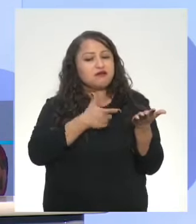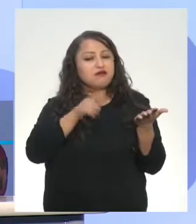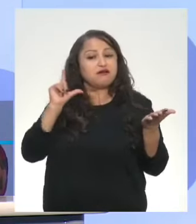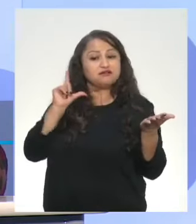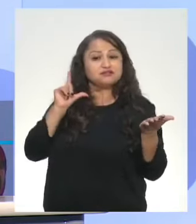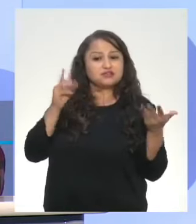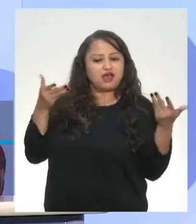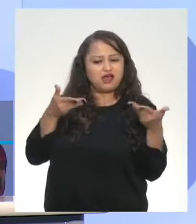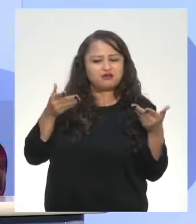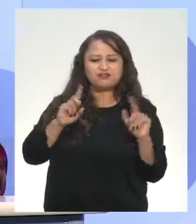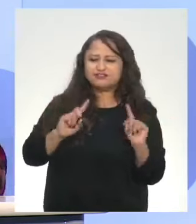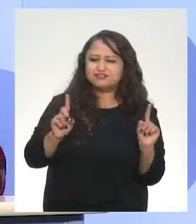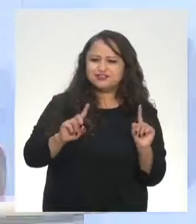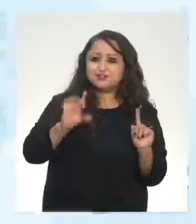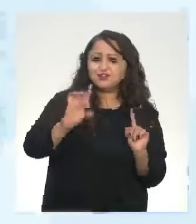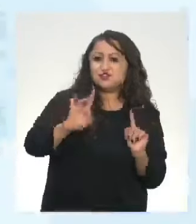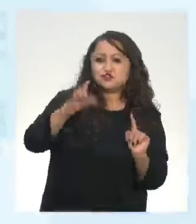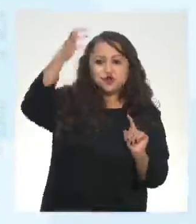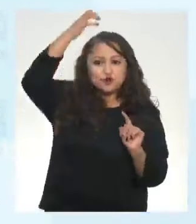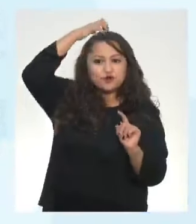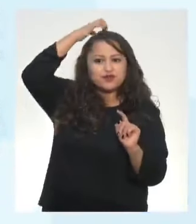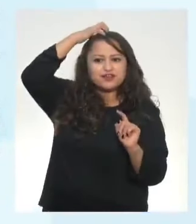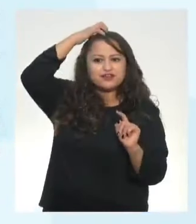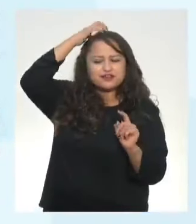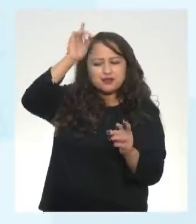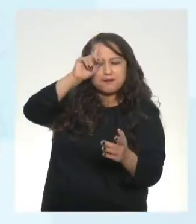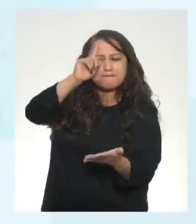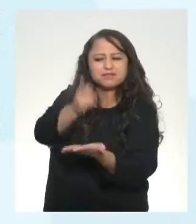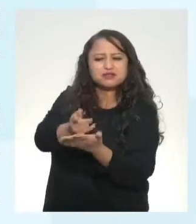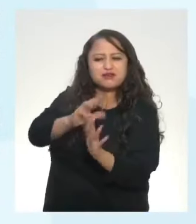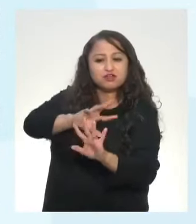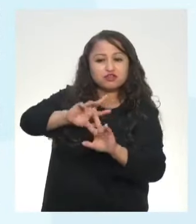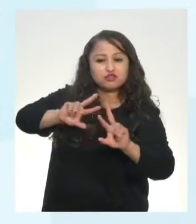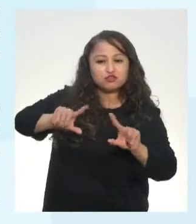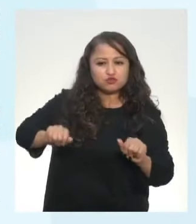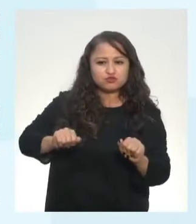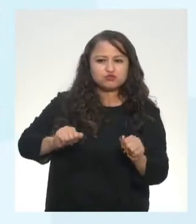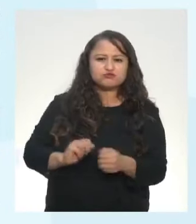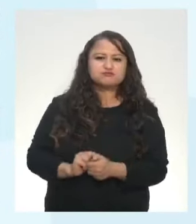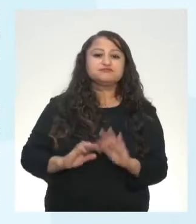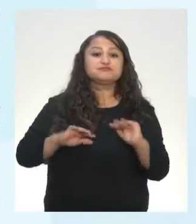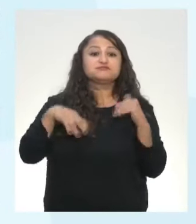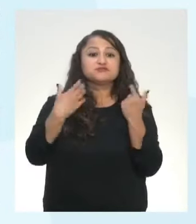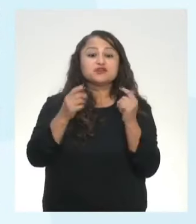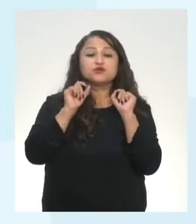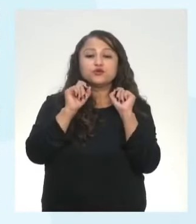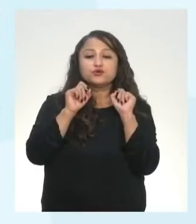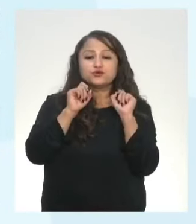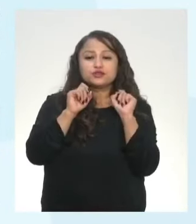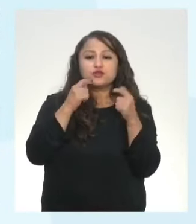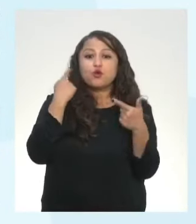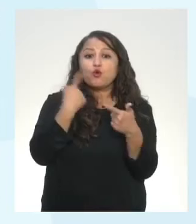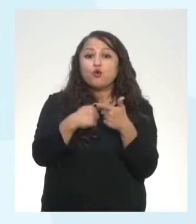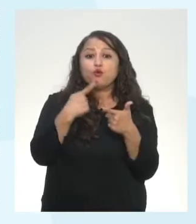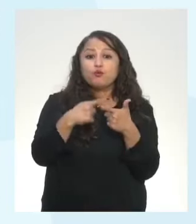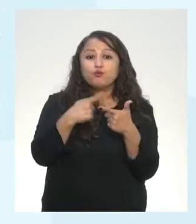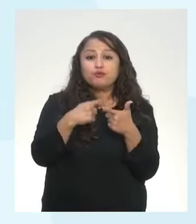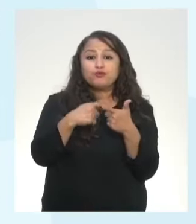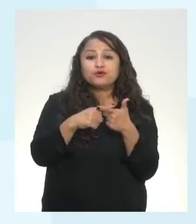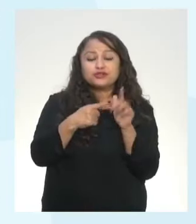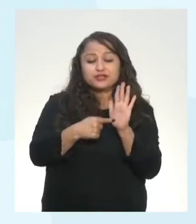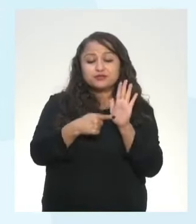rei absolutista. Voltando para a nossa tela, as justificativas teóricas que nós tínhamos aí para legitimar esse